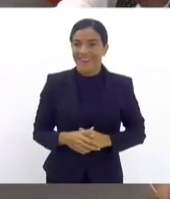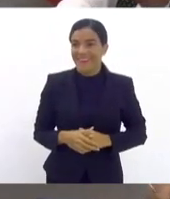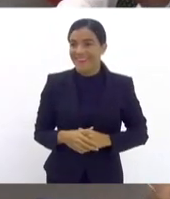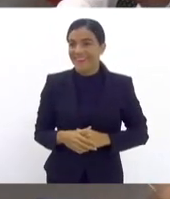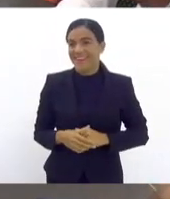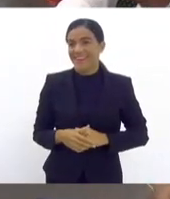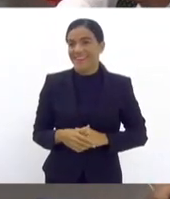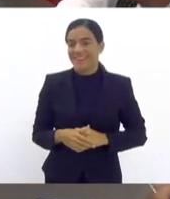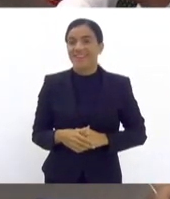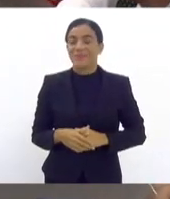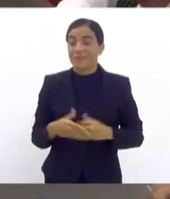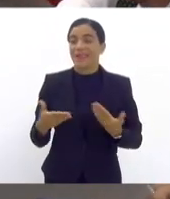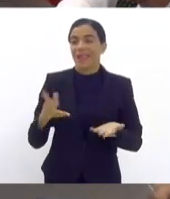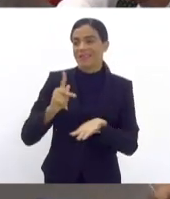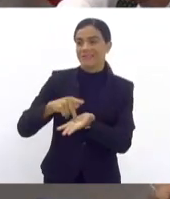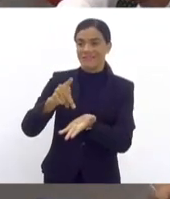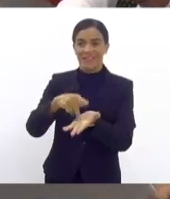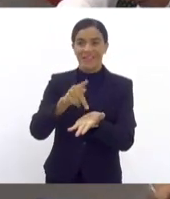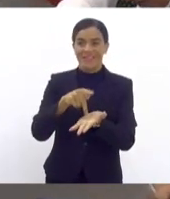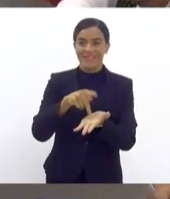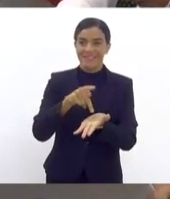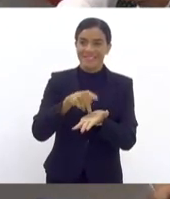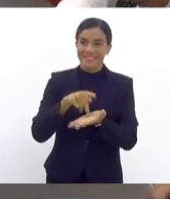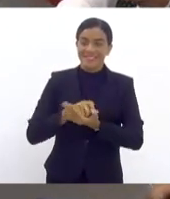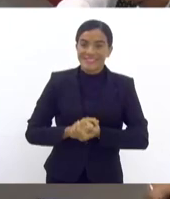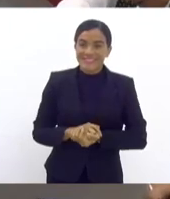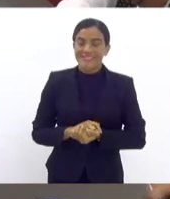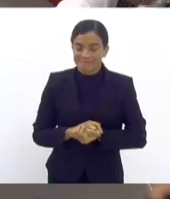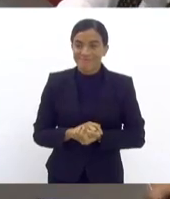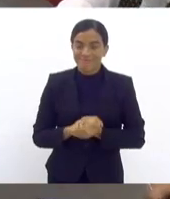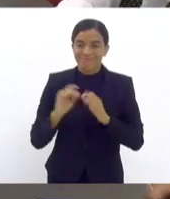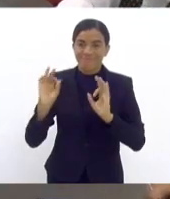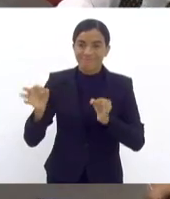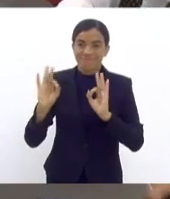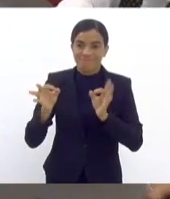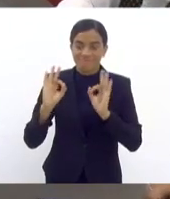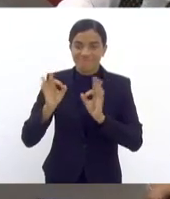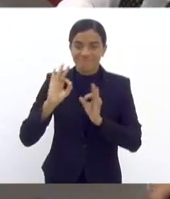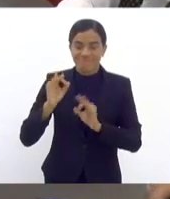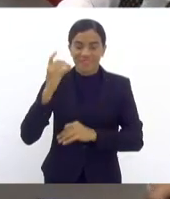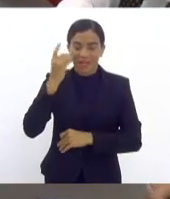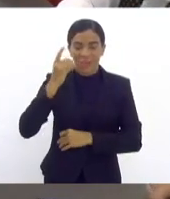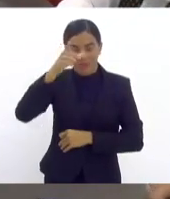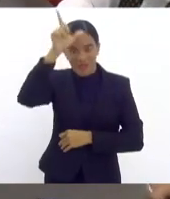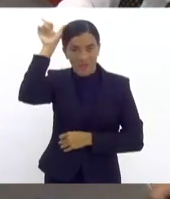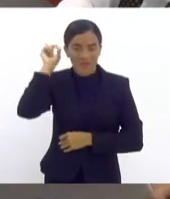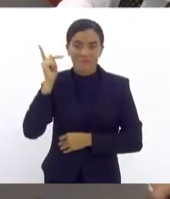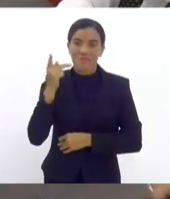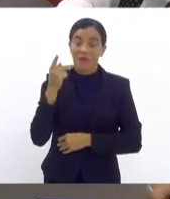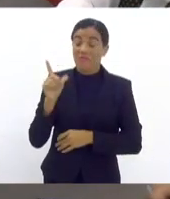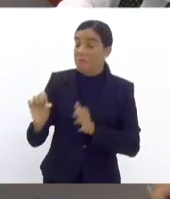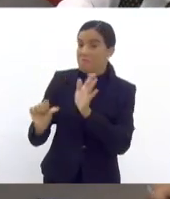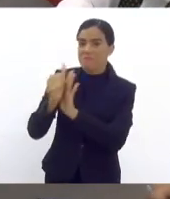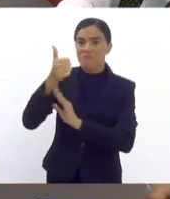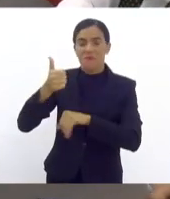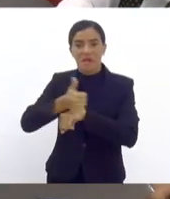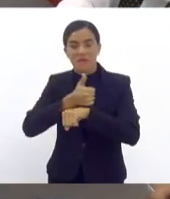Eu, isso de fato, deputado Luiz Paulo, essa foi a primeira profissão que